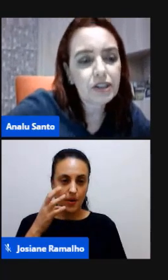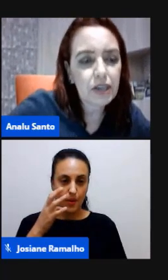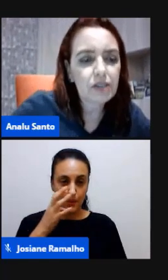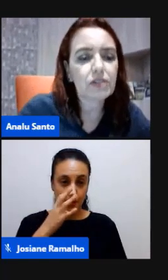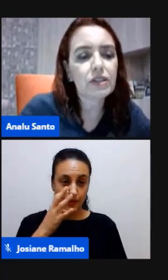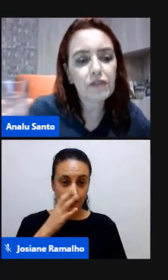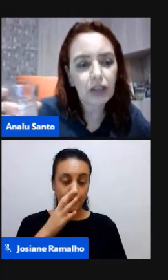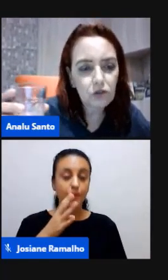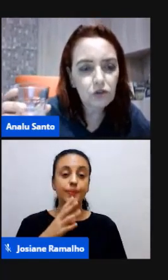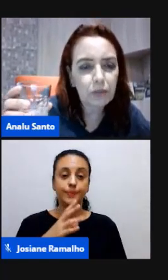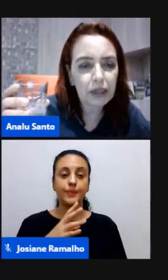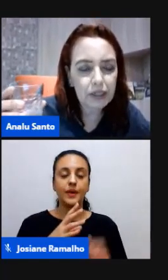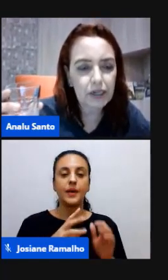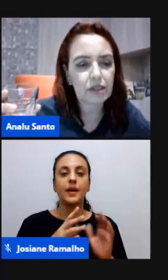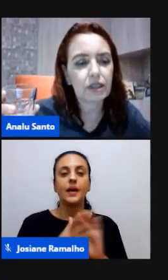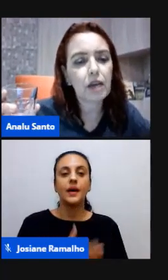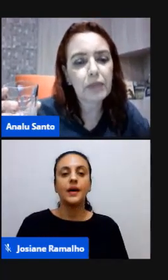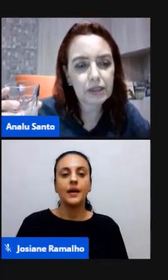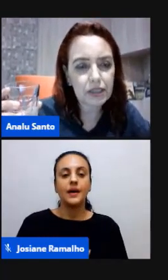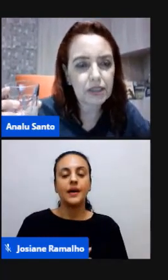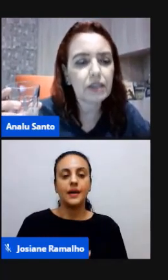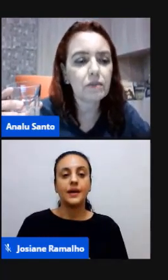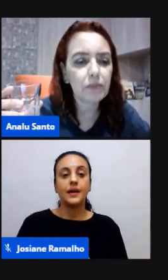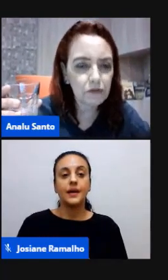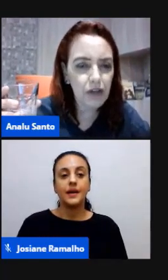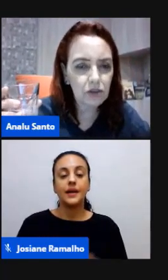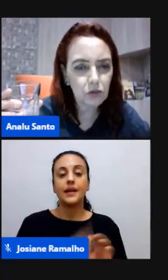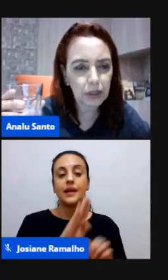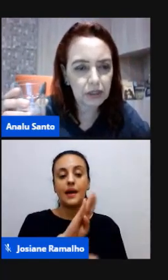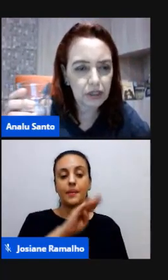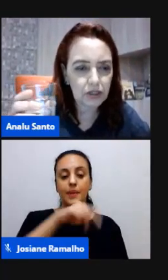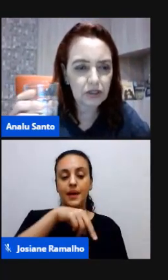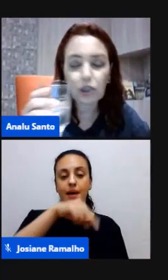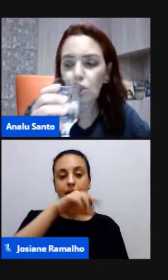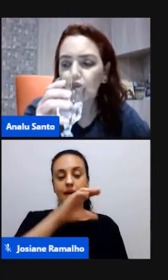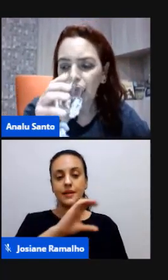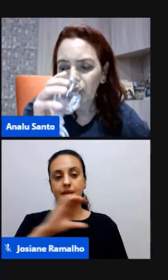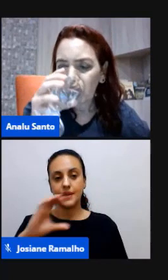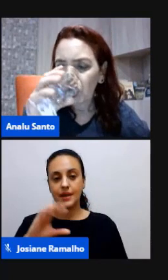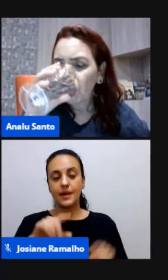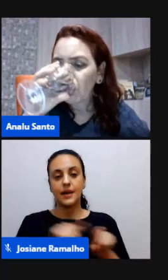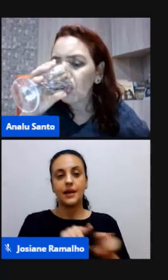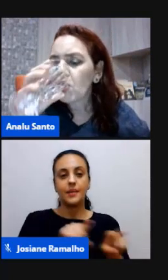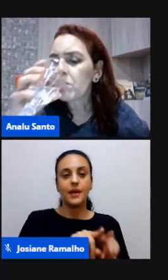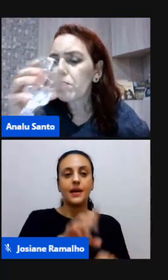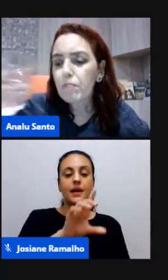nas diretrizes está falando sobre a criança, na BNCC também fala sobre a criança.